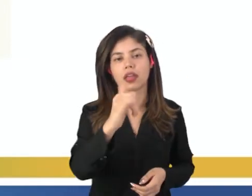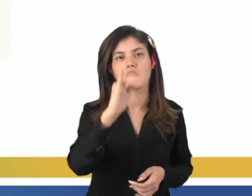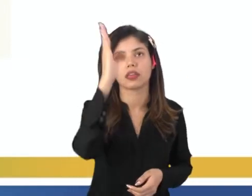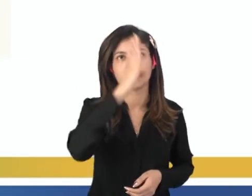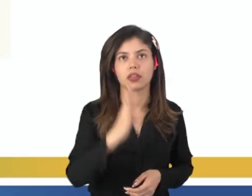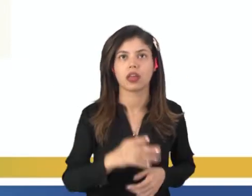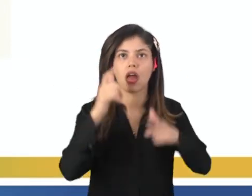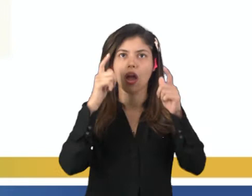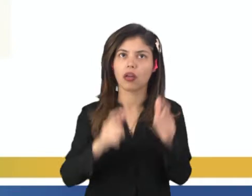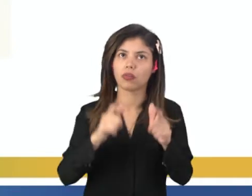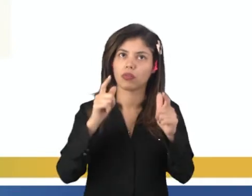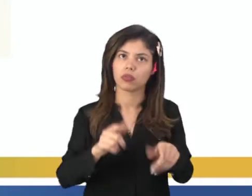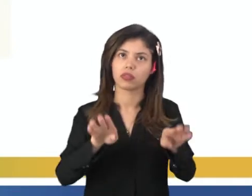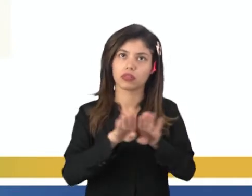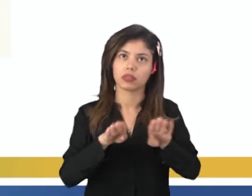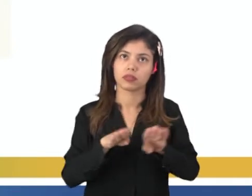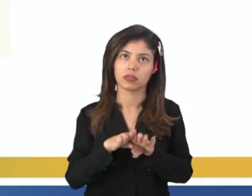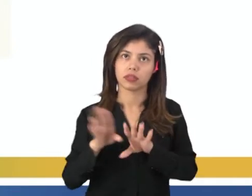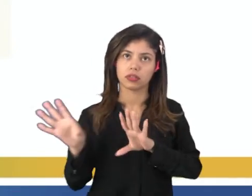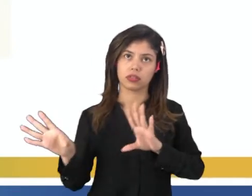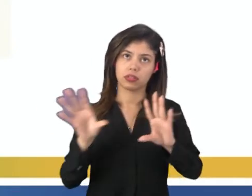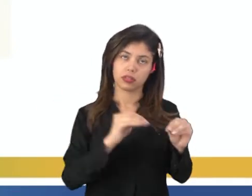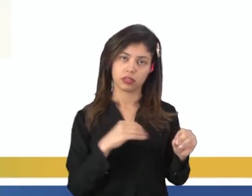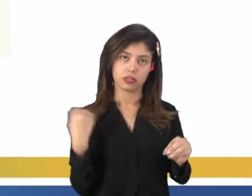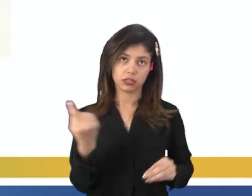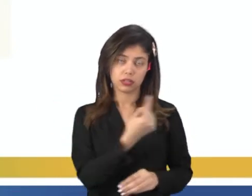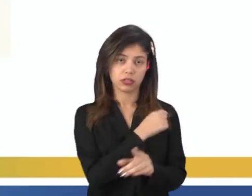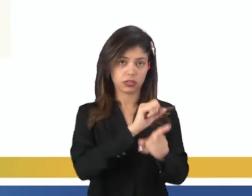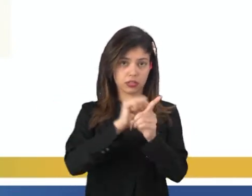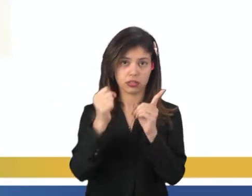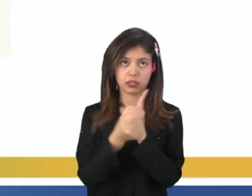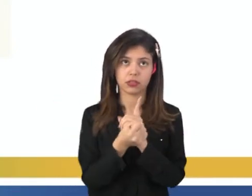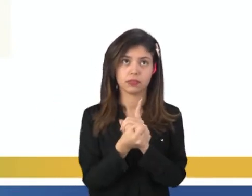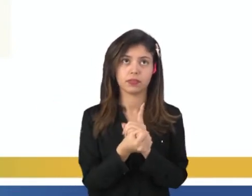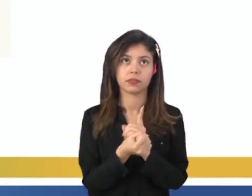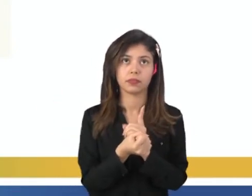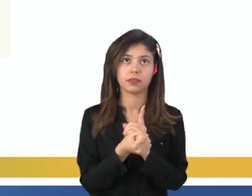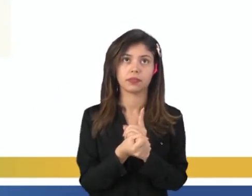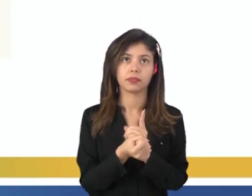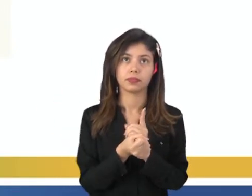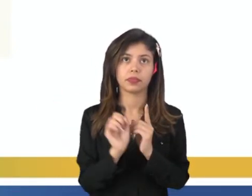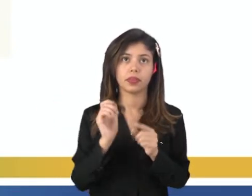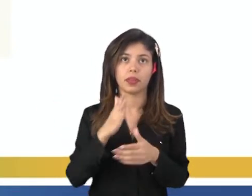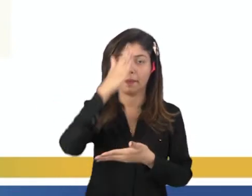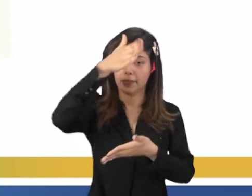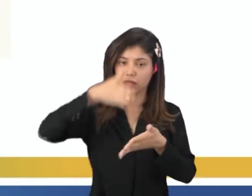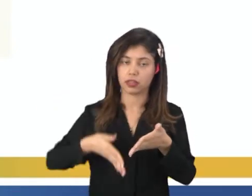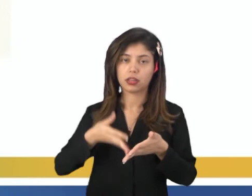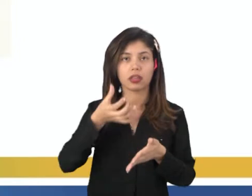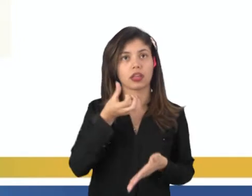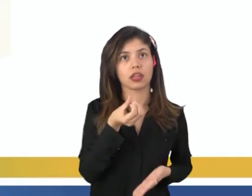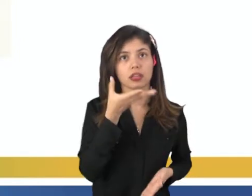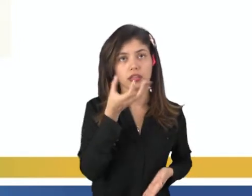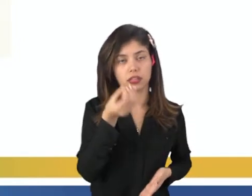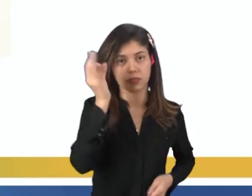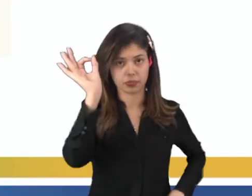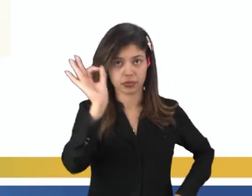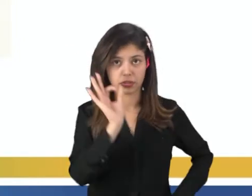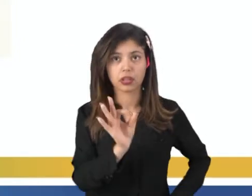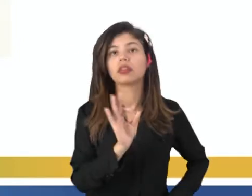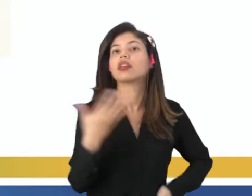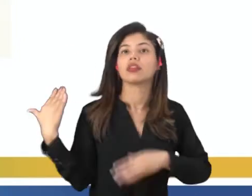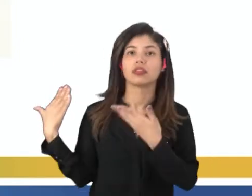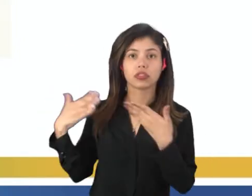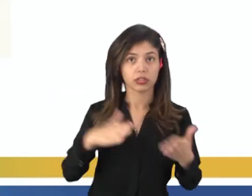seja, de onde vem a energia elétrica que atende a sociedade brasileira. Observem que mais da metade da energia elétrica